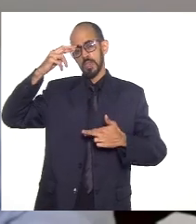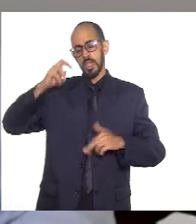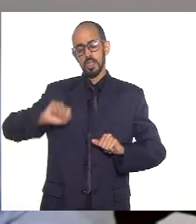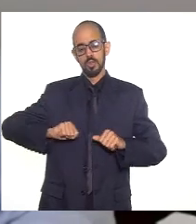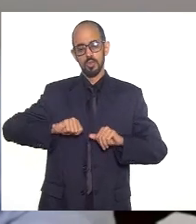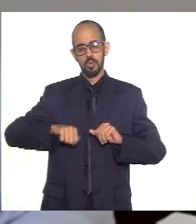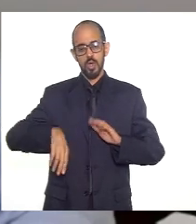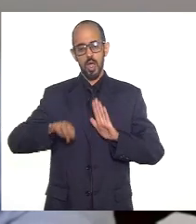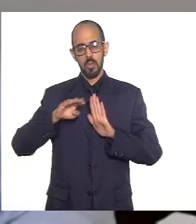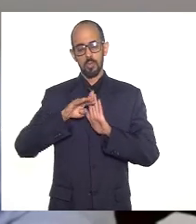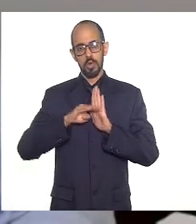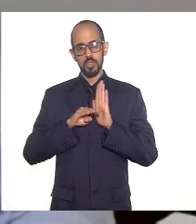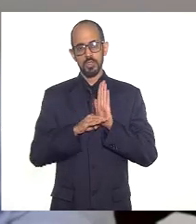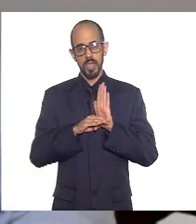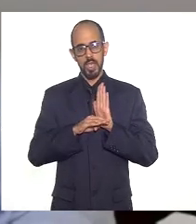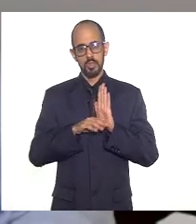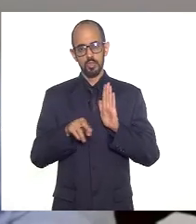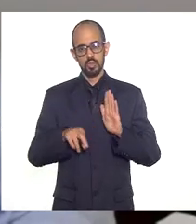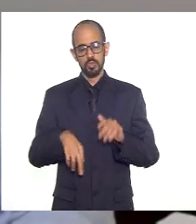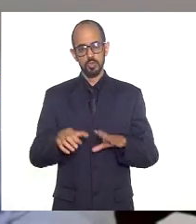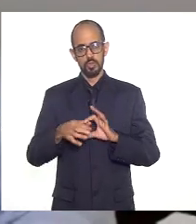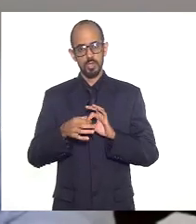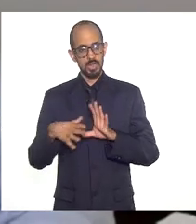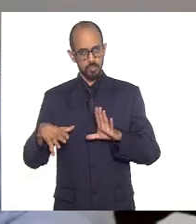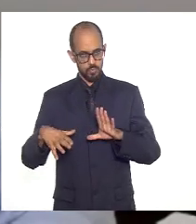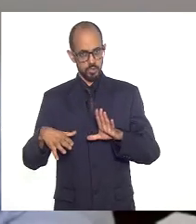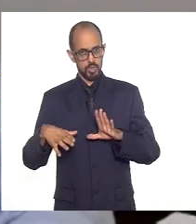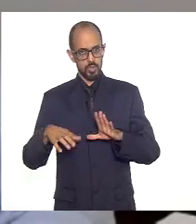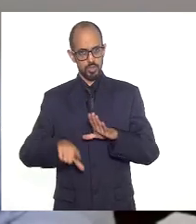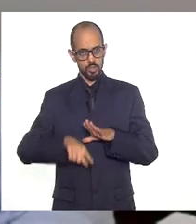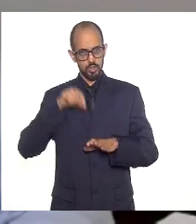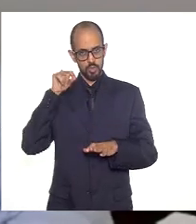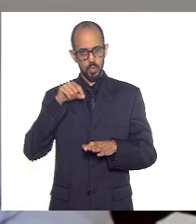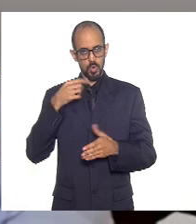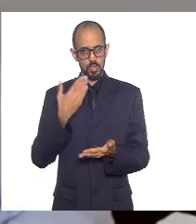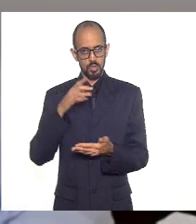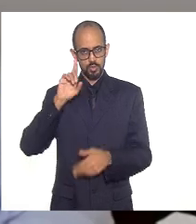gestão democrática para a escolha dos diretores de escola e que haja